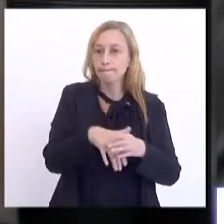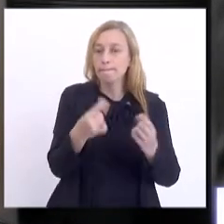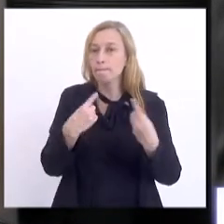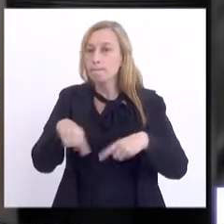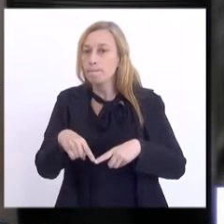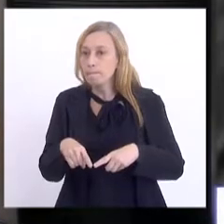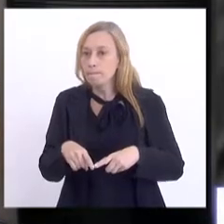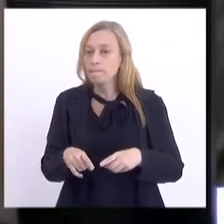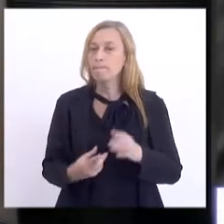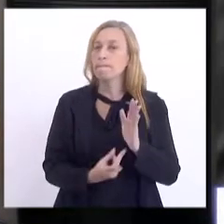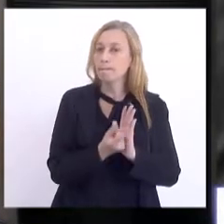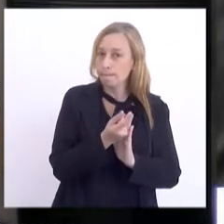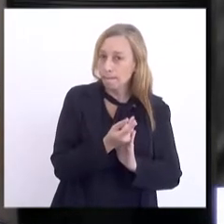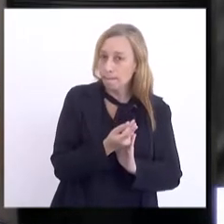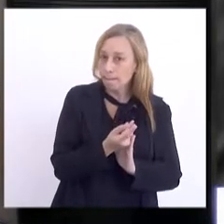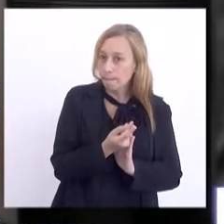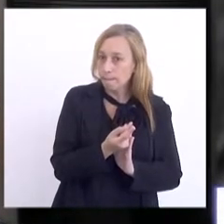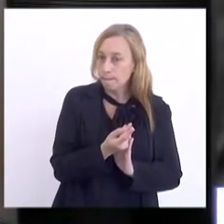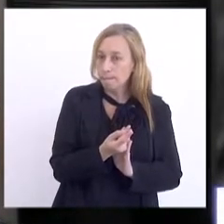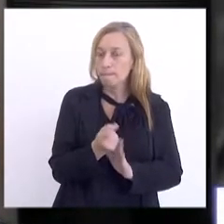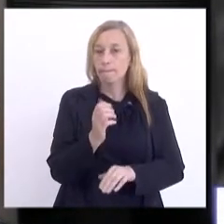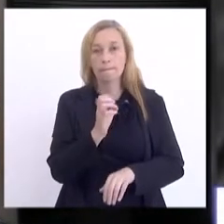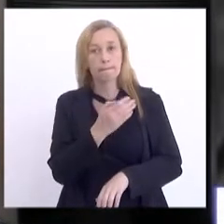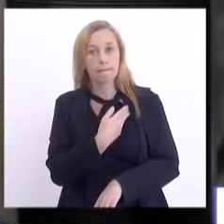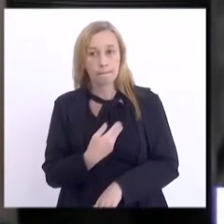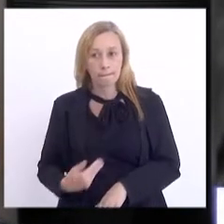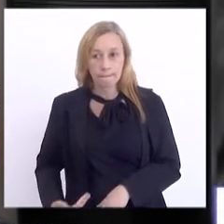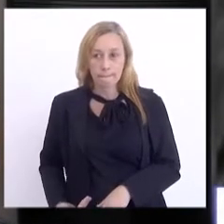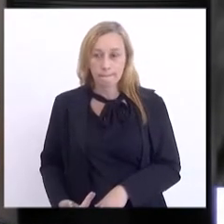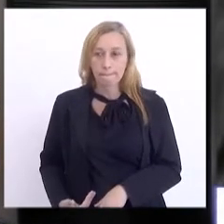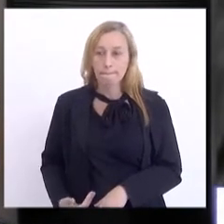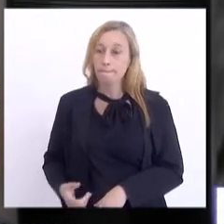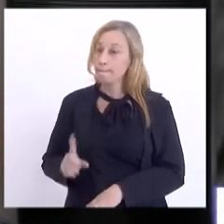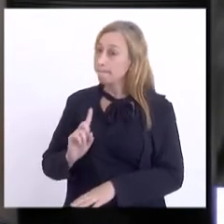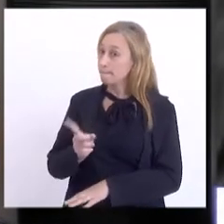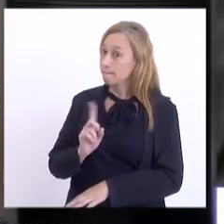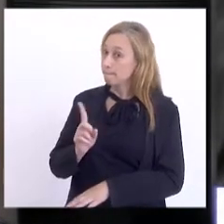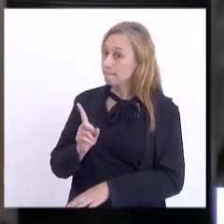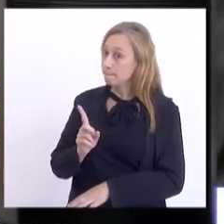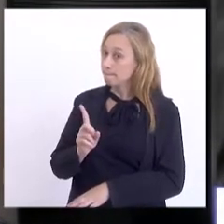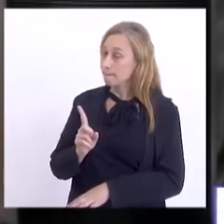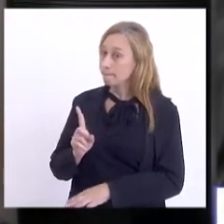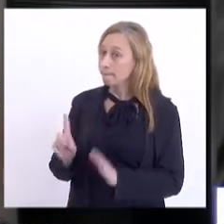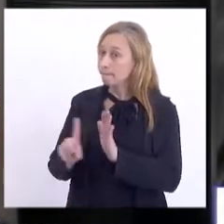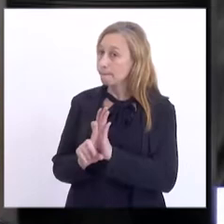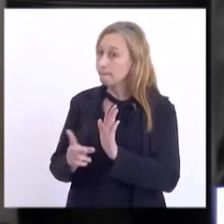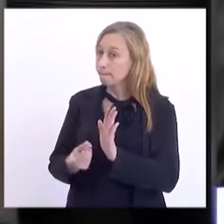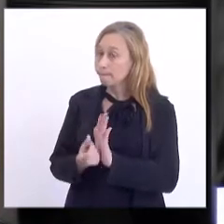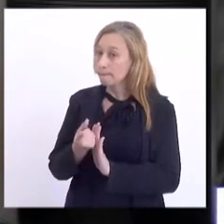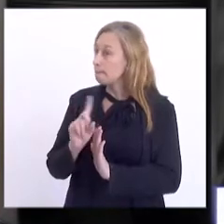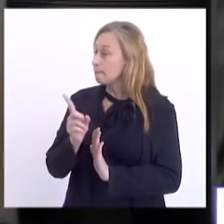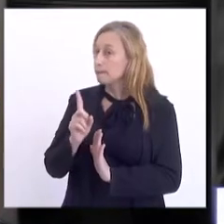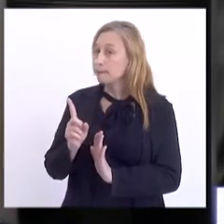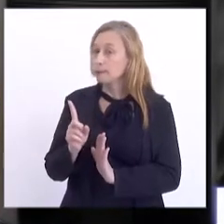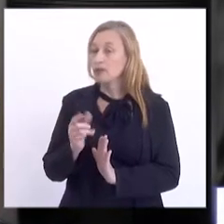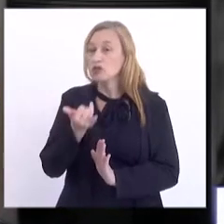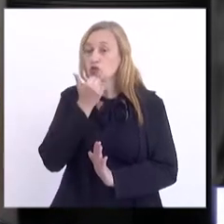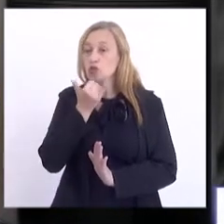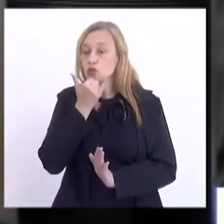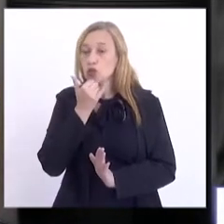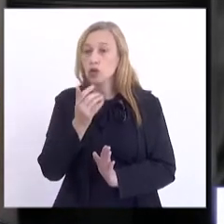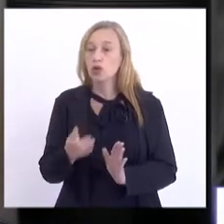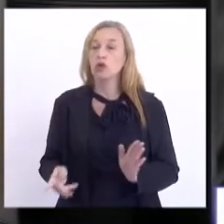contra o orçamento do governo orçamento não orçamento desculpa votou